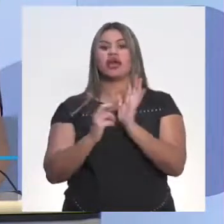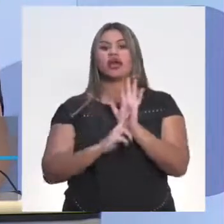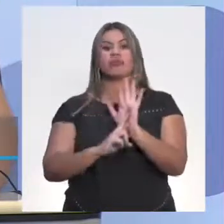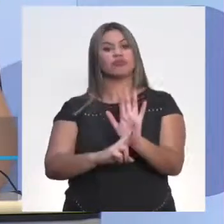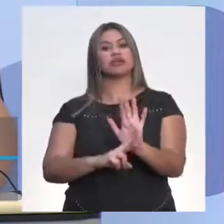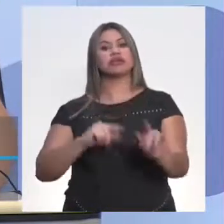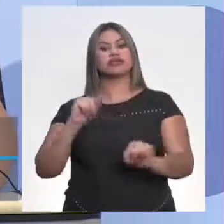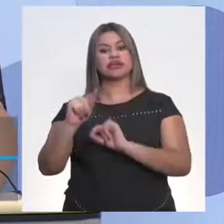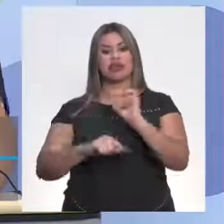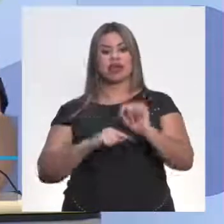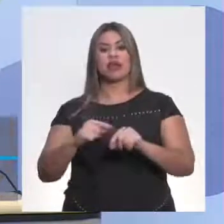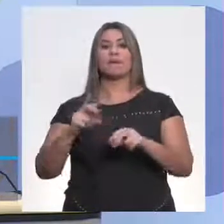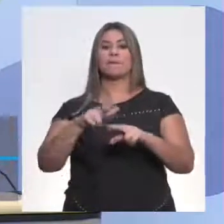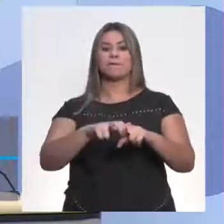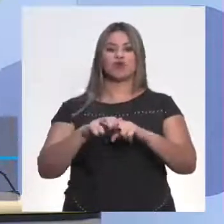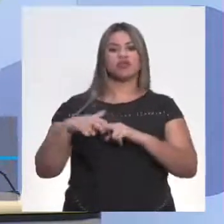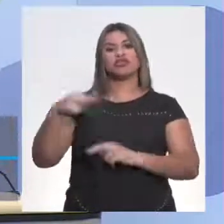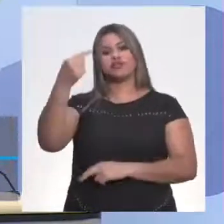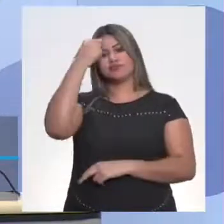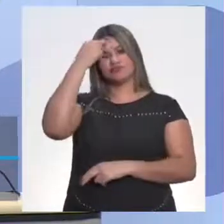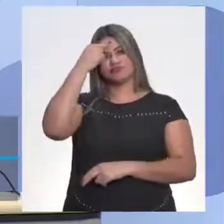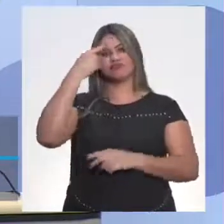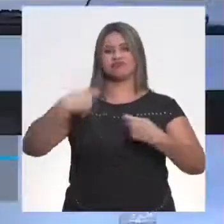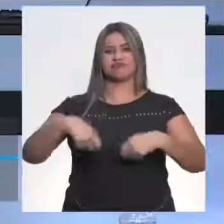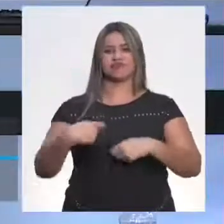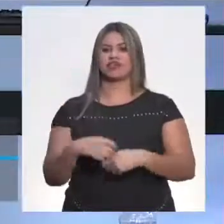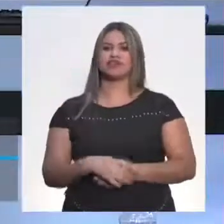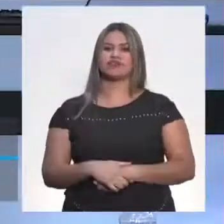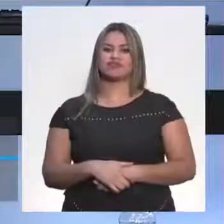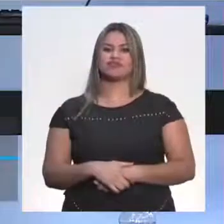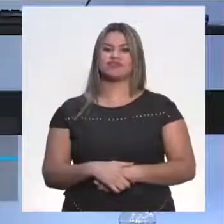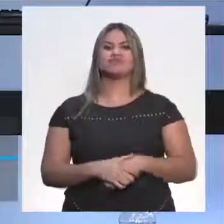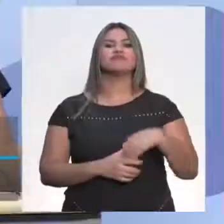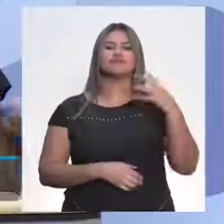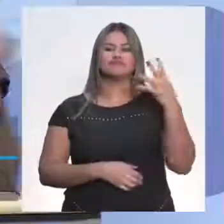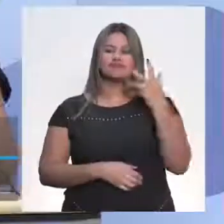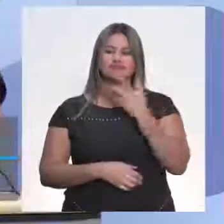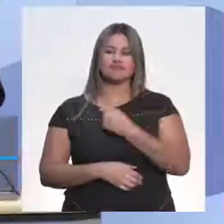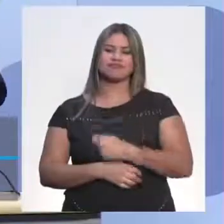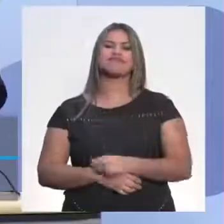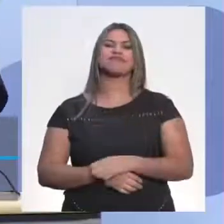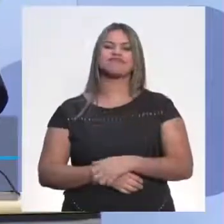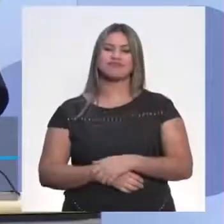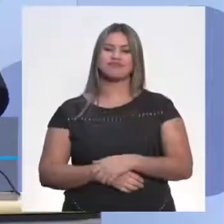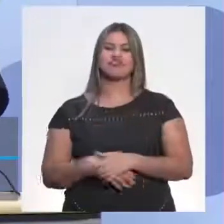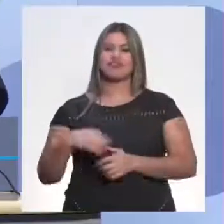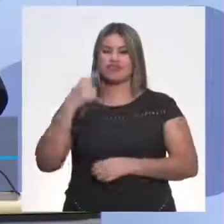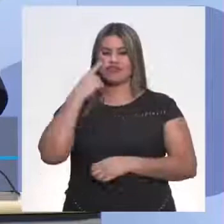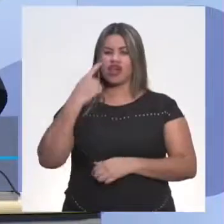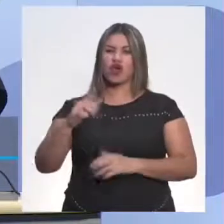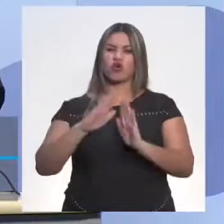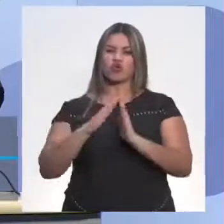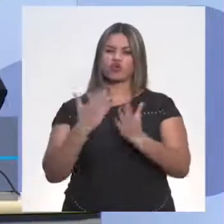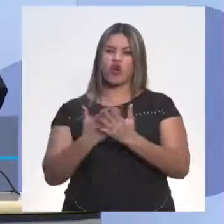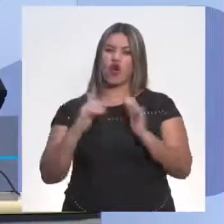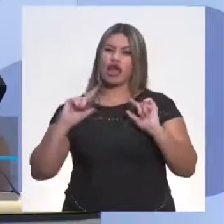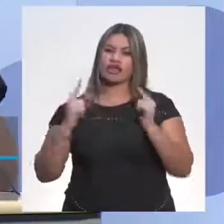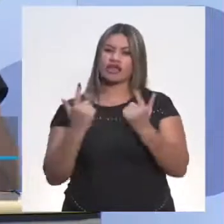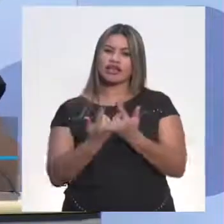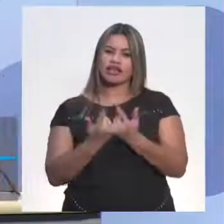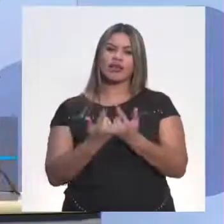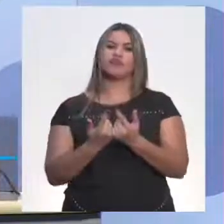nos represente por isso devemos votar consciente que lindo exatamente mesmo espera menor como o Grêmio né